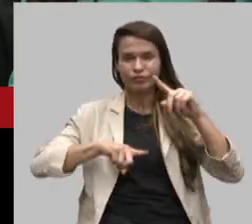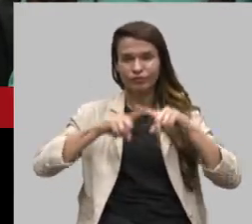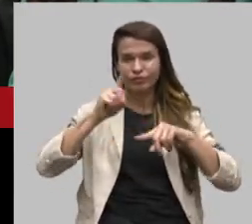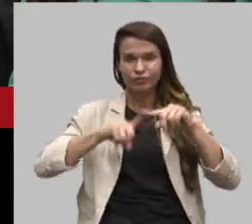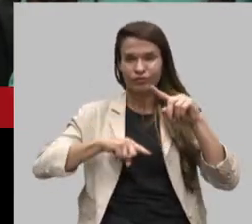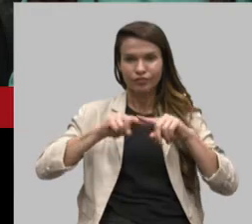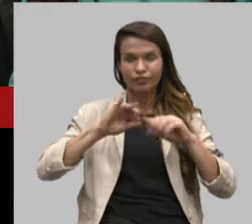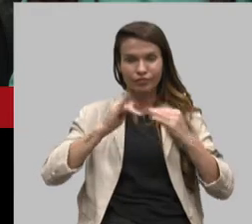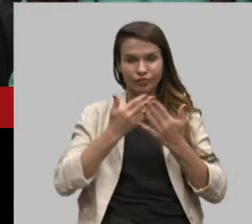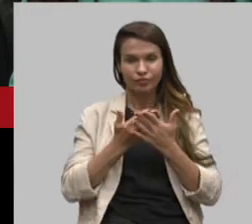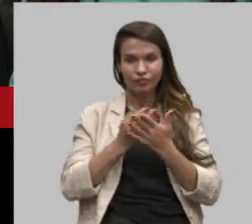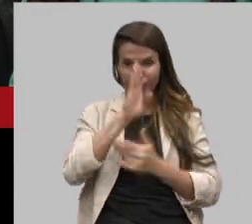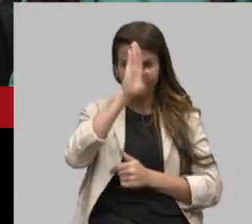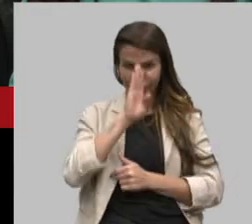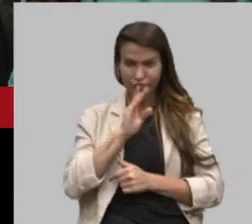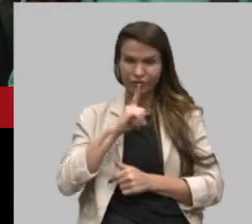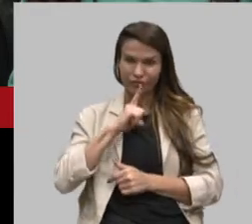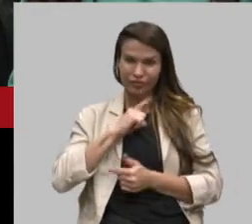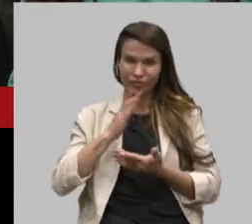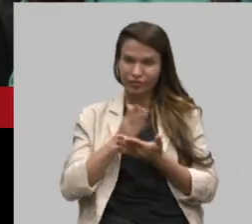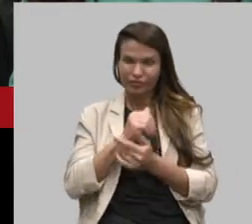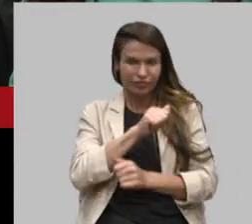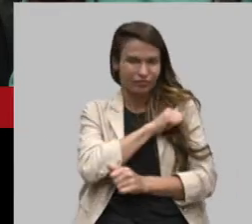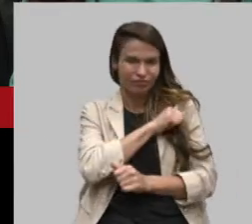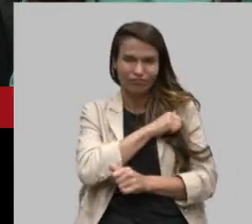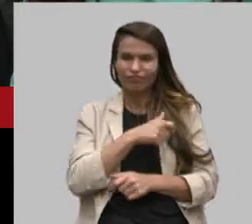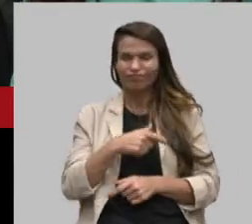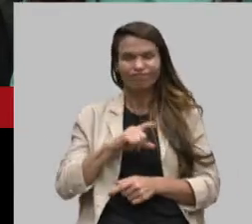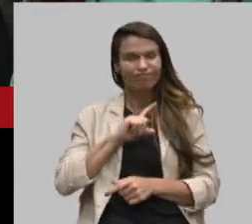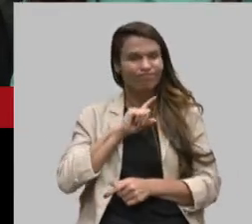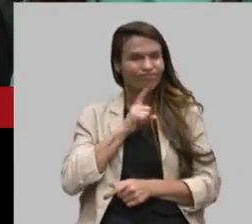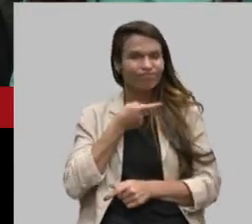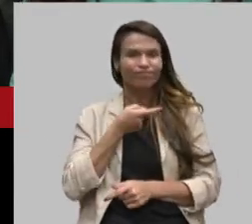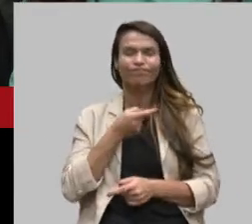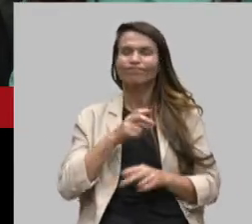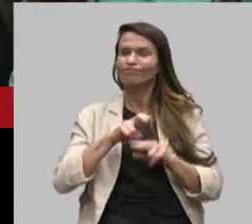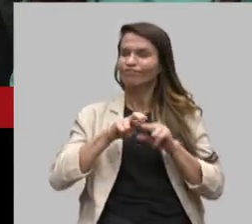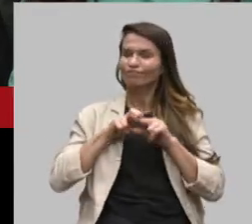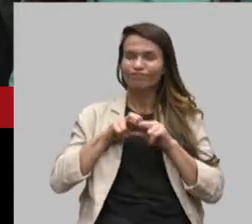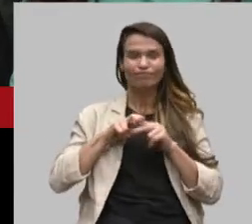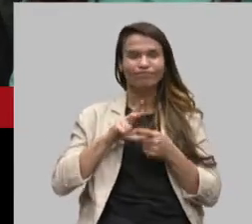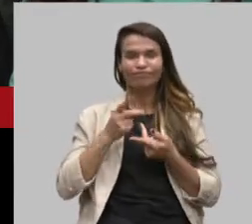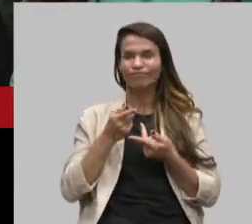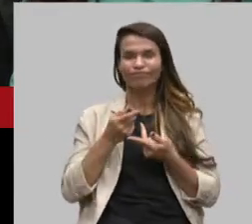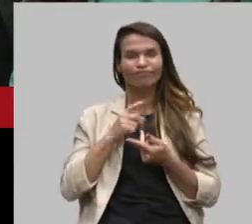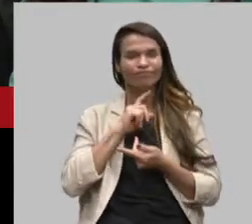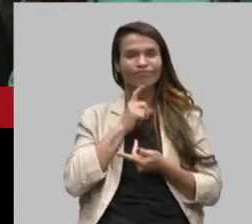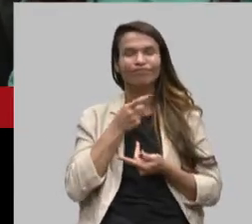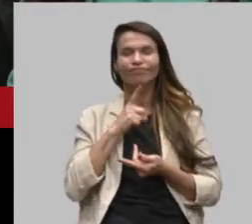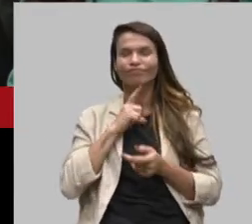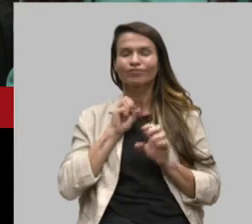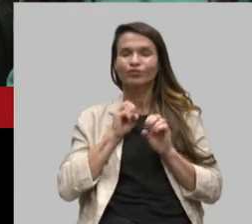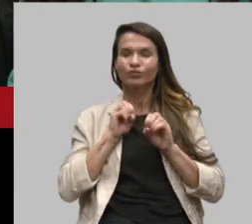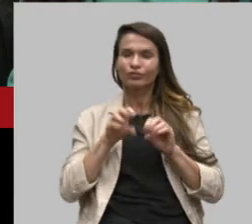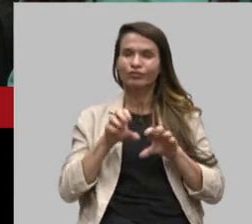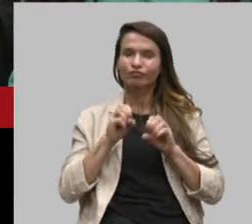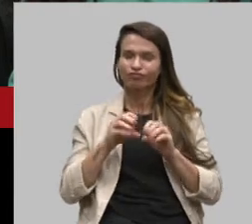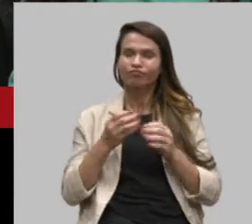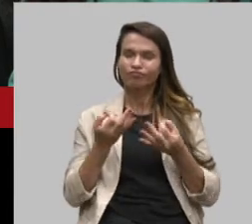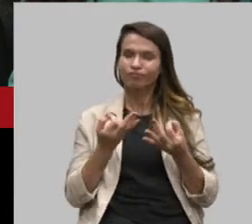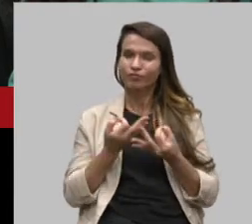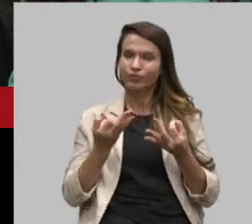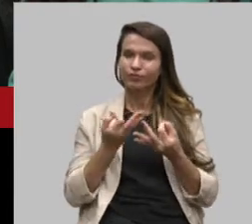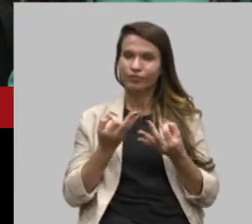existem alunos que não tem essa condição e por isso não conseguem est tendo uma educação eficaz e